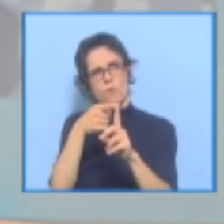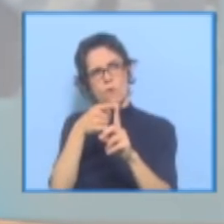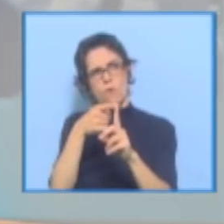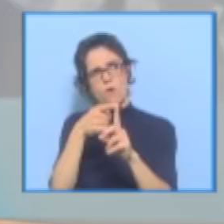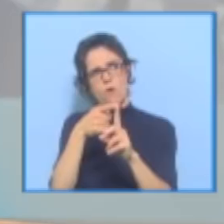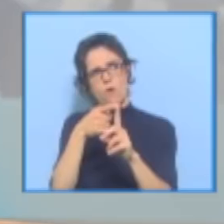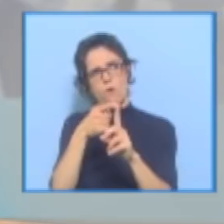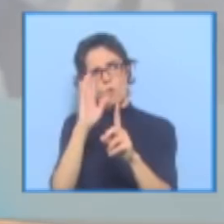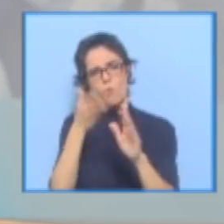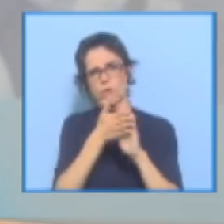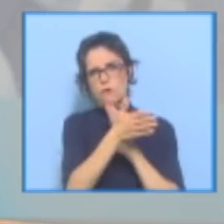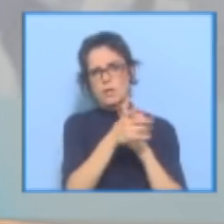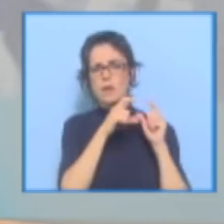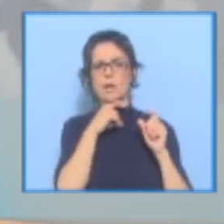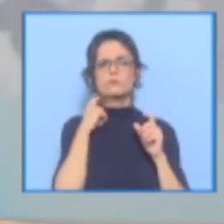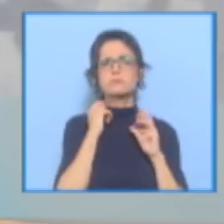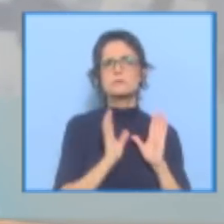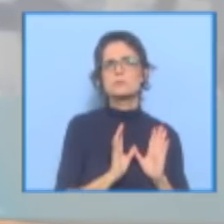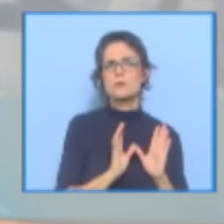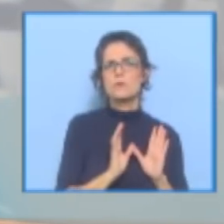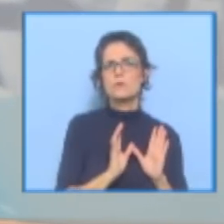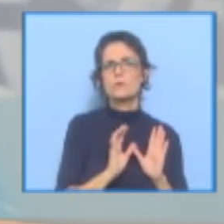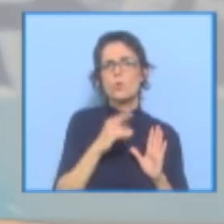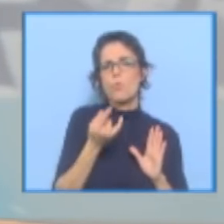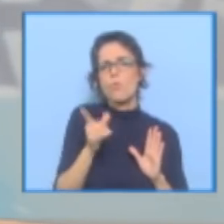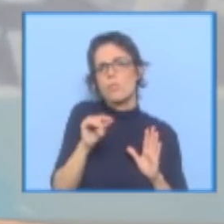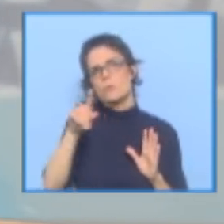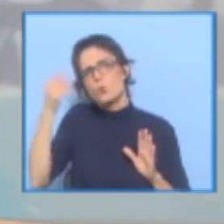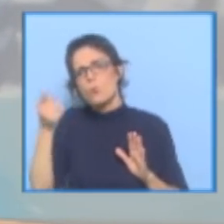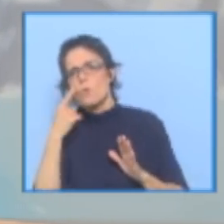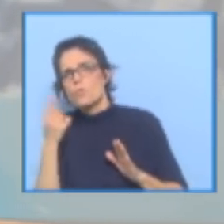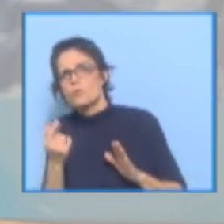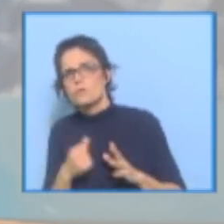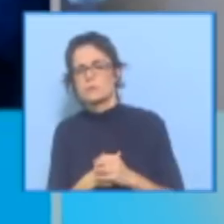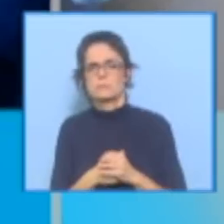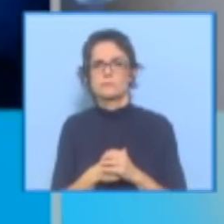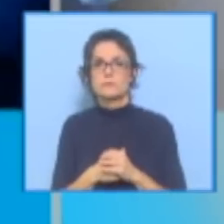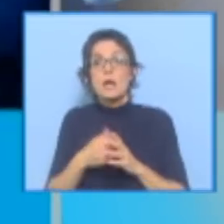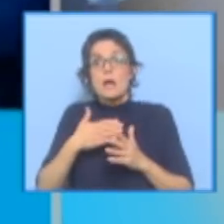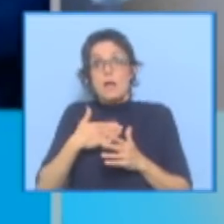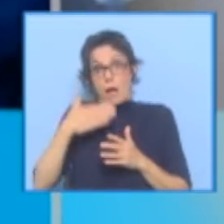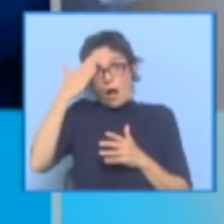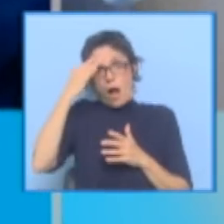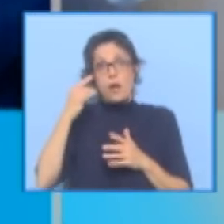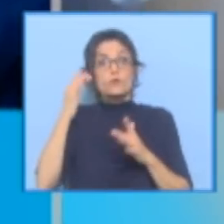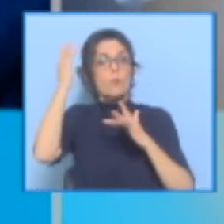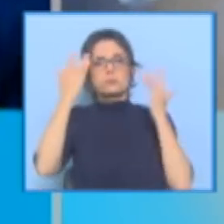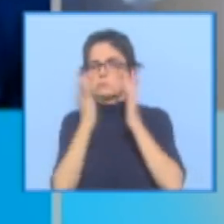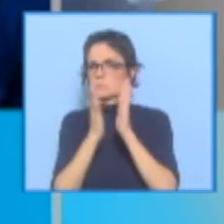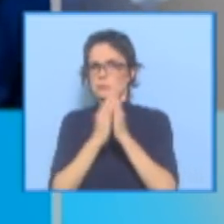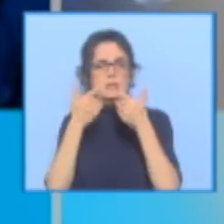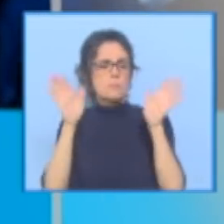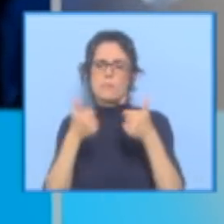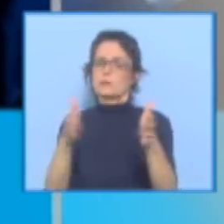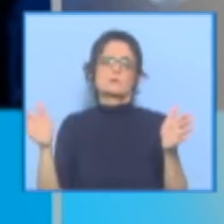exemplo, ou que se tem um contributo relevante a dar no diálogo com outros saberes. Eu acho que a teologia é aberta a todos, a crentes e não